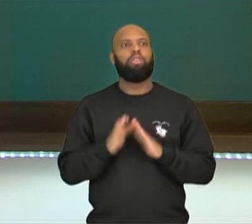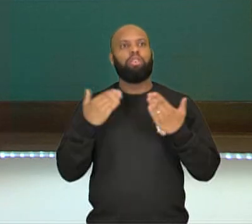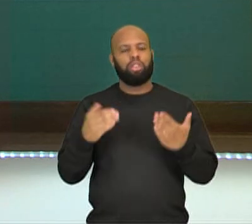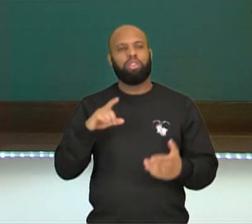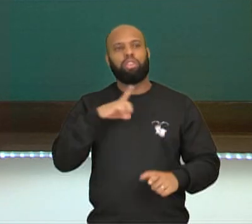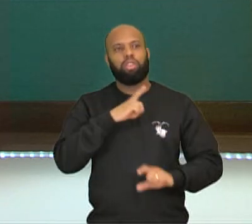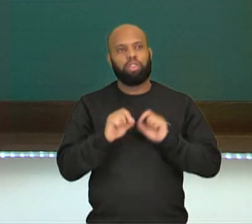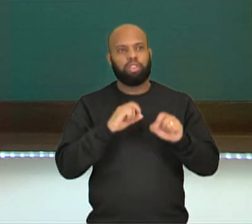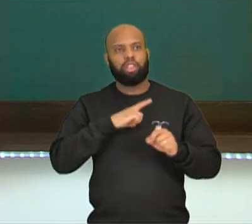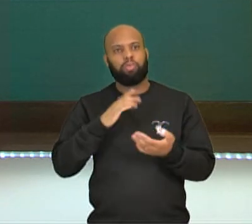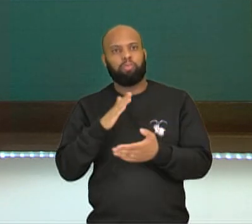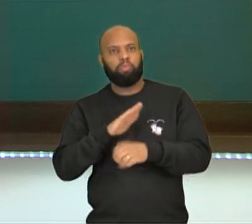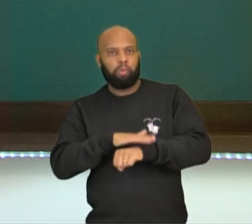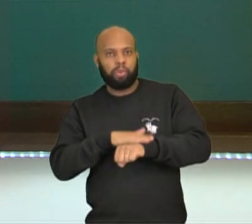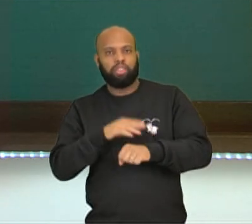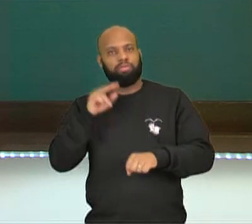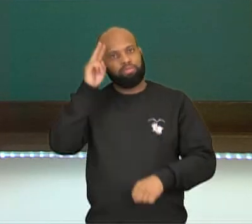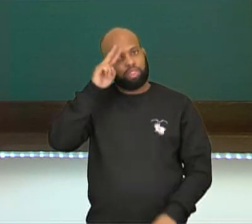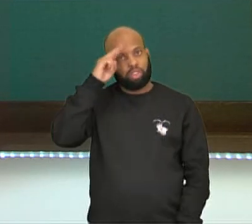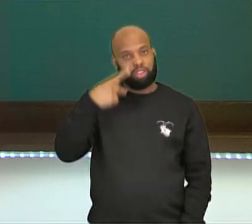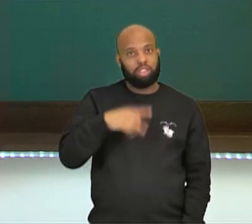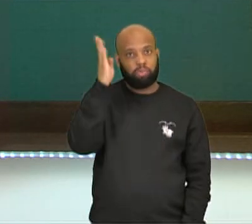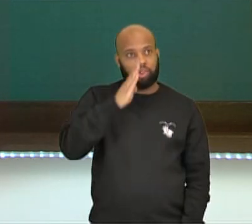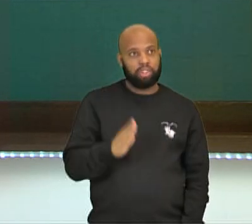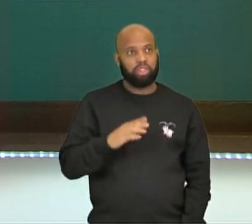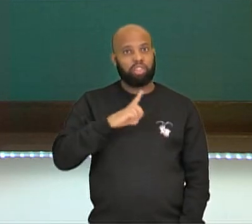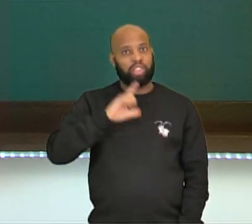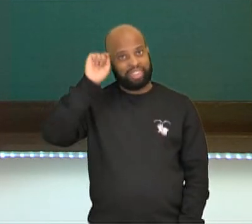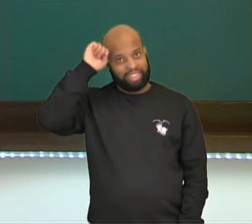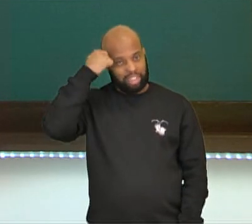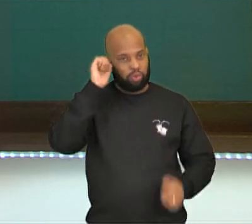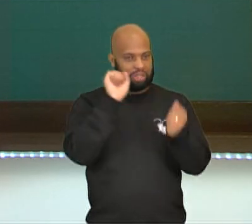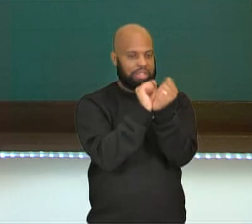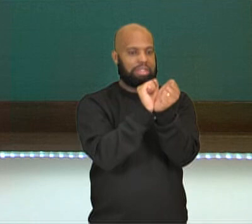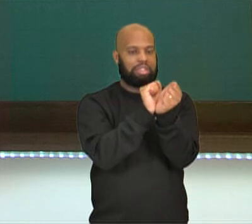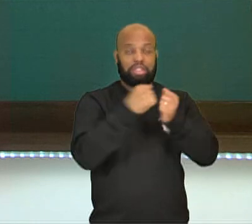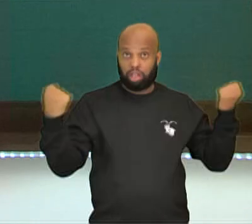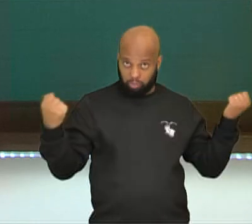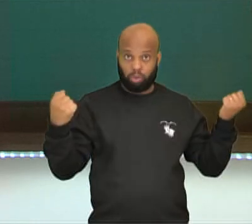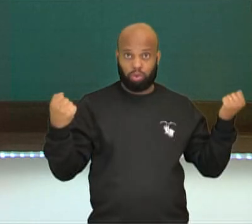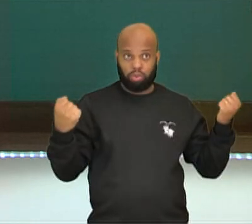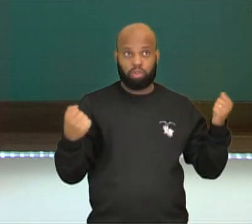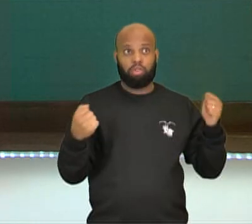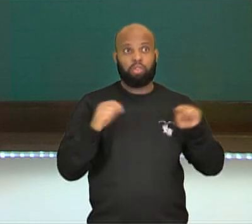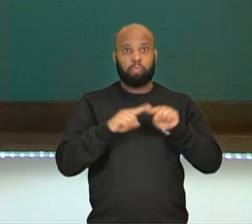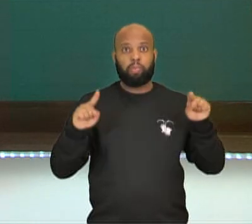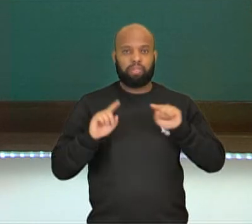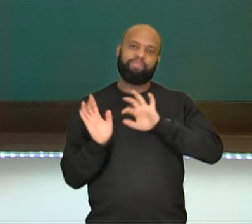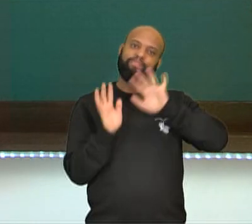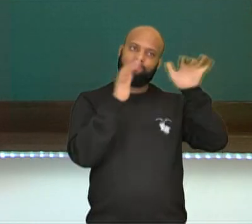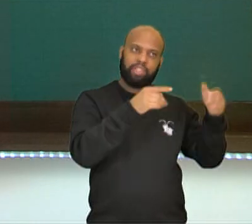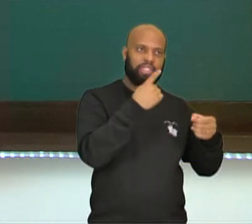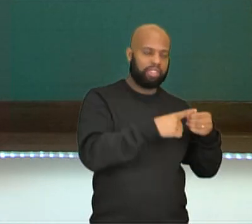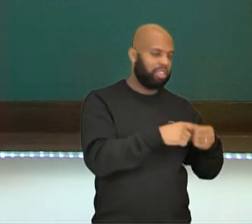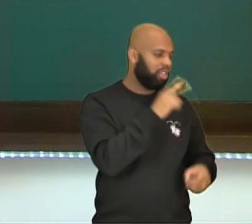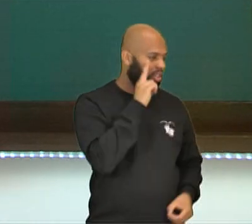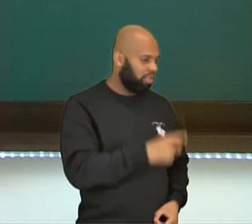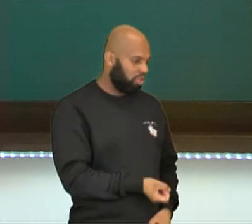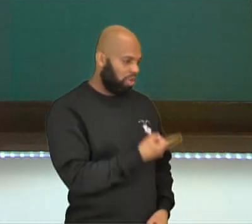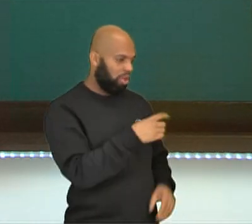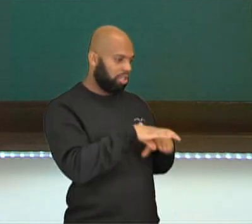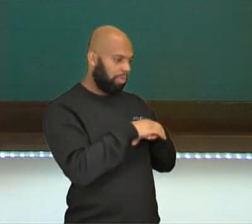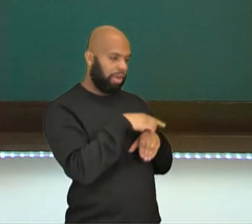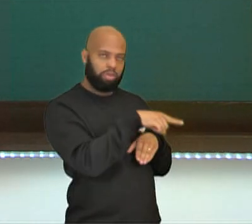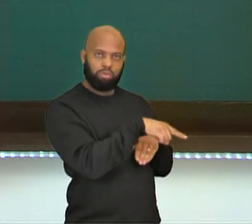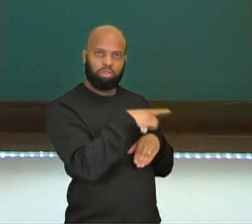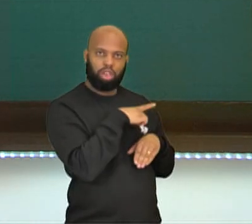tem algum momento da história do Brasil, principalmente, que os negros, quando eles deixam de ser escravos, eles vão para a cidade e veem as pessoas calçadas.